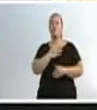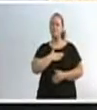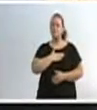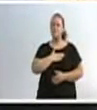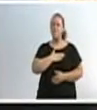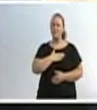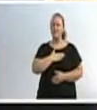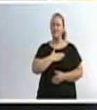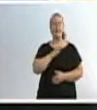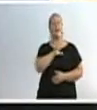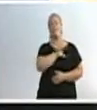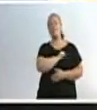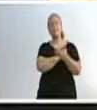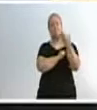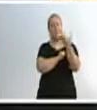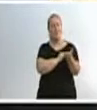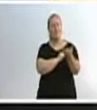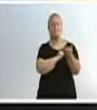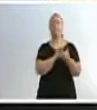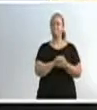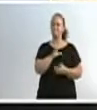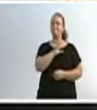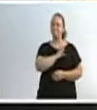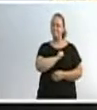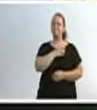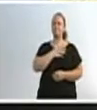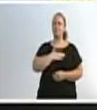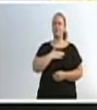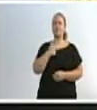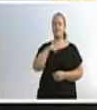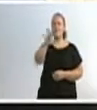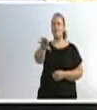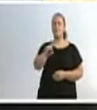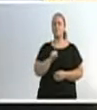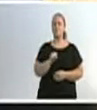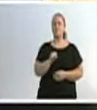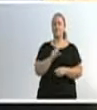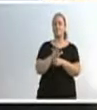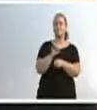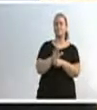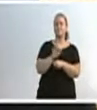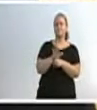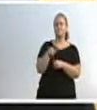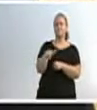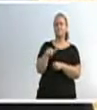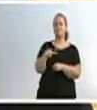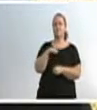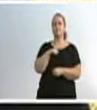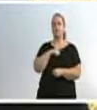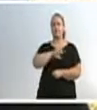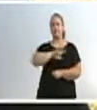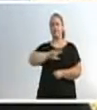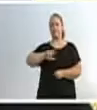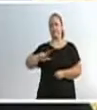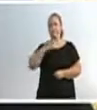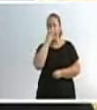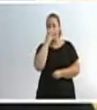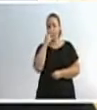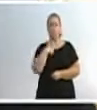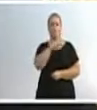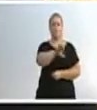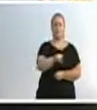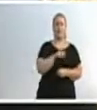amor à primeira vista, né? Aí gostei, digo, vou lá buscar um lá para ajudar, né, também, né? Não custa, né? Tem tanto cachorro abandonado na estrada, se cada um pegasse um para cuidar,